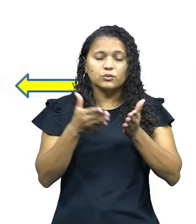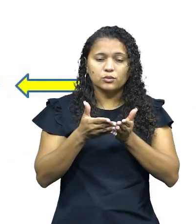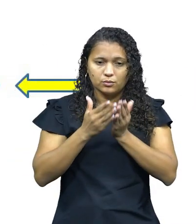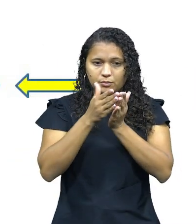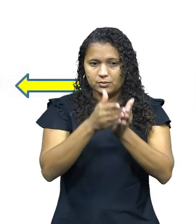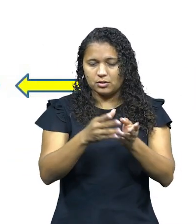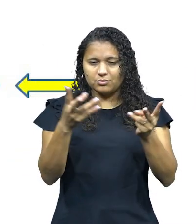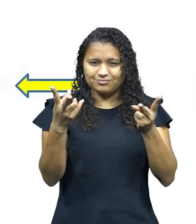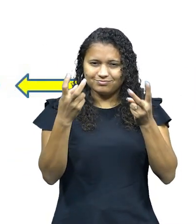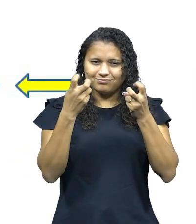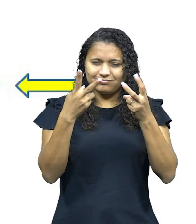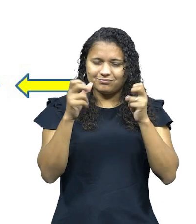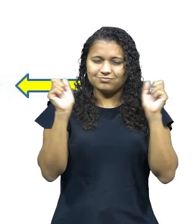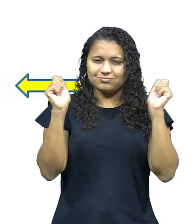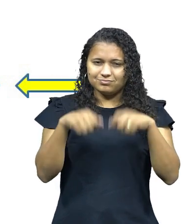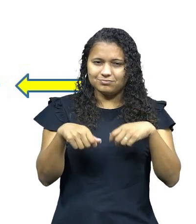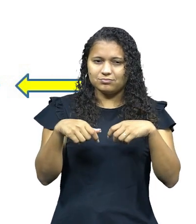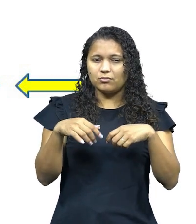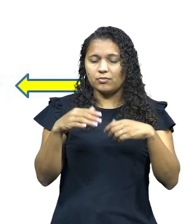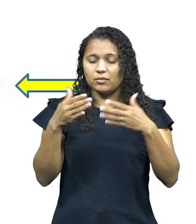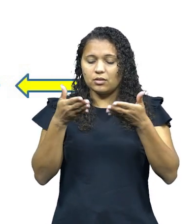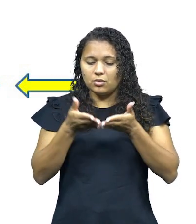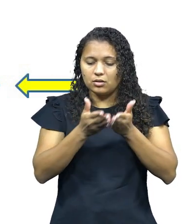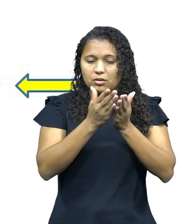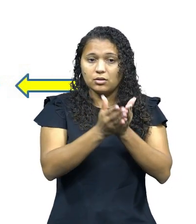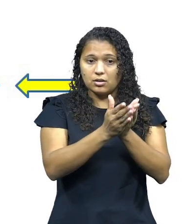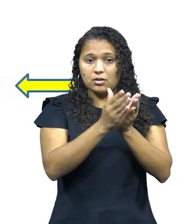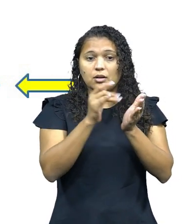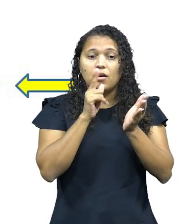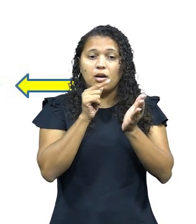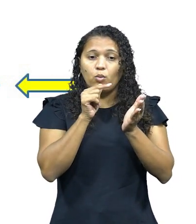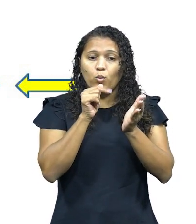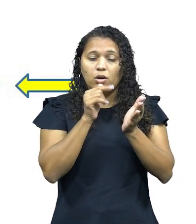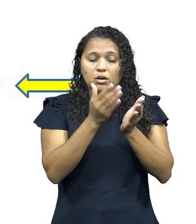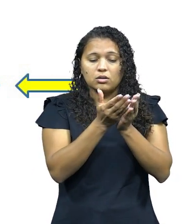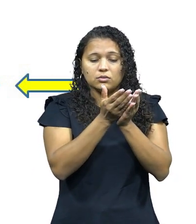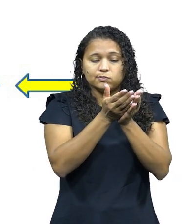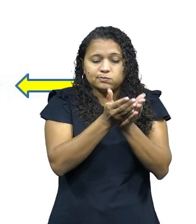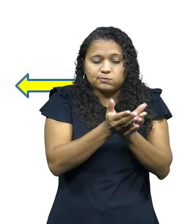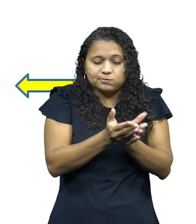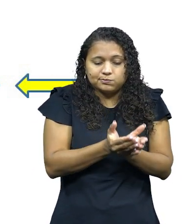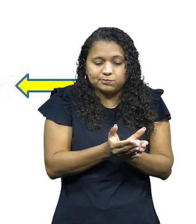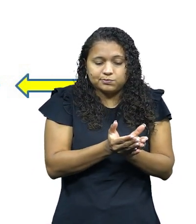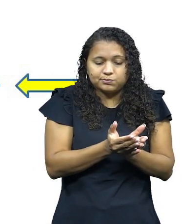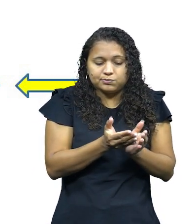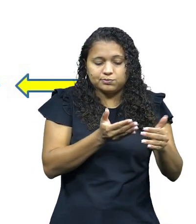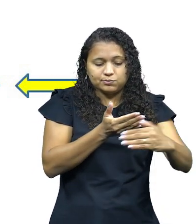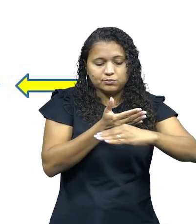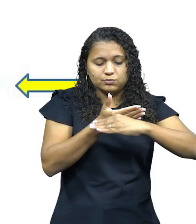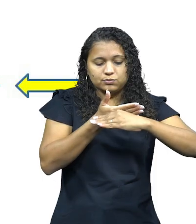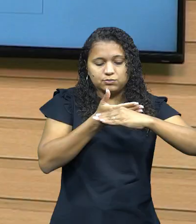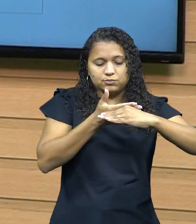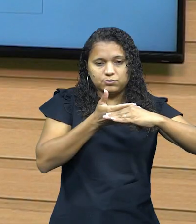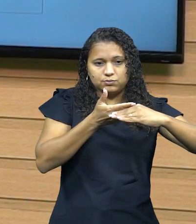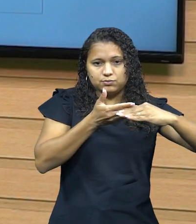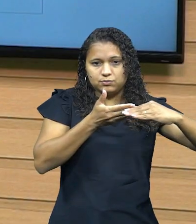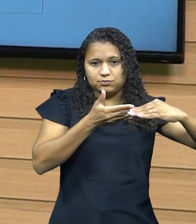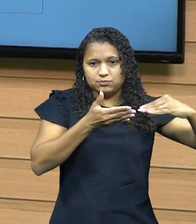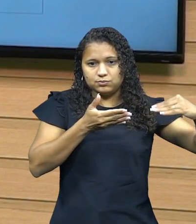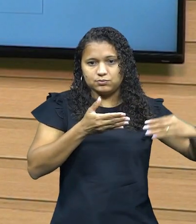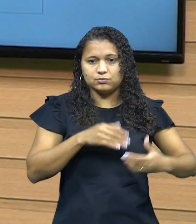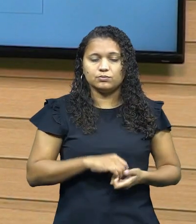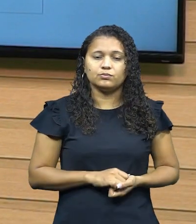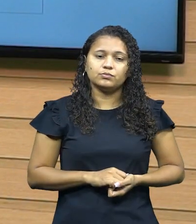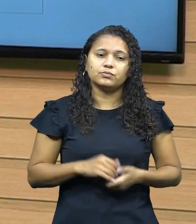a gente consegue separar a parte que fica na água e a parte que fica sobre a água, em cima da água.